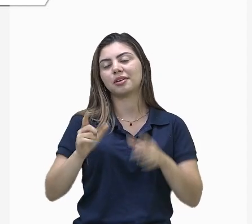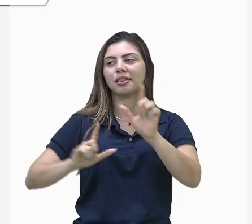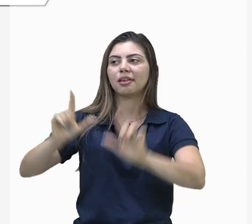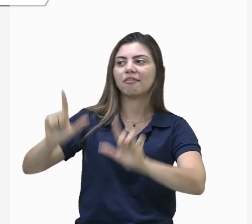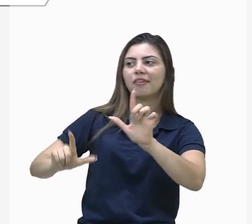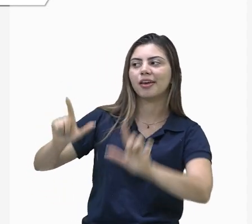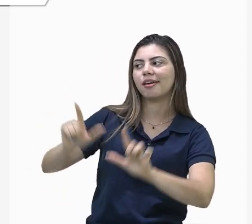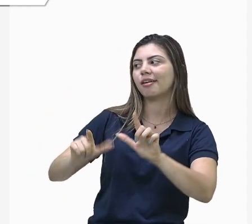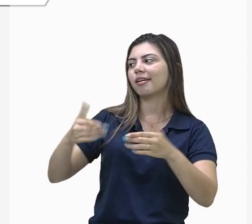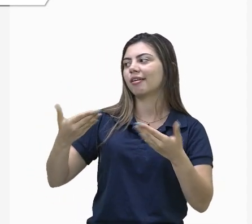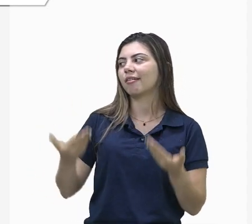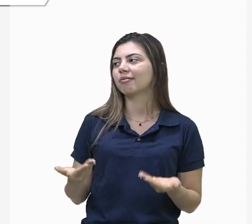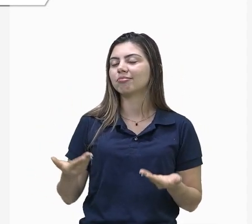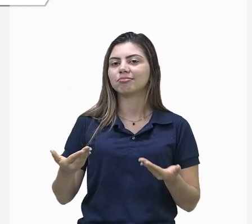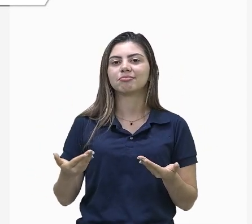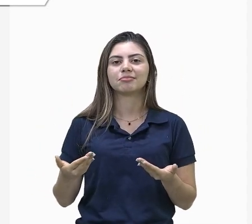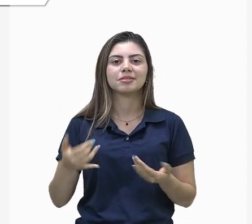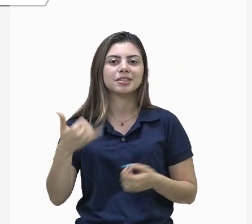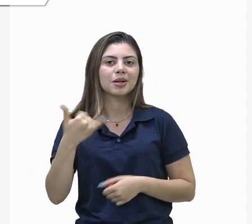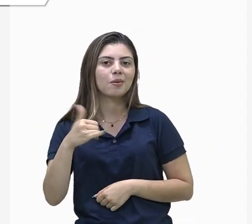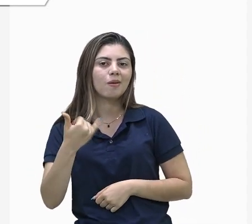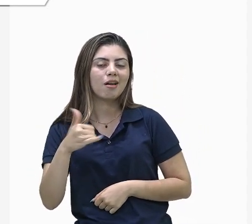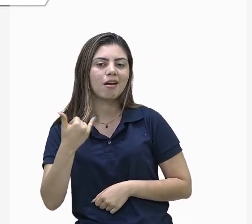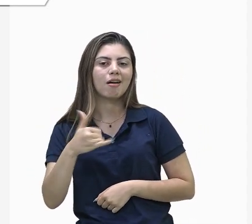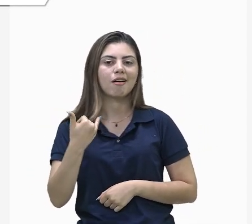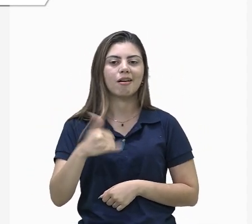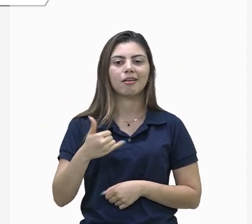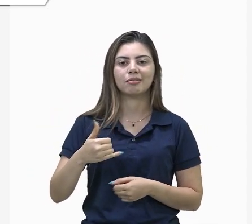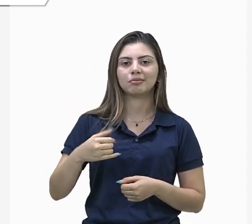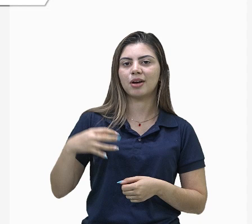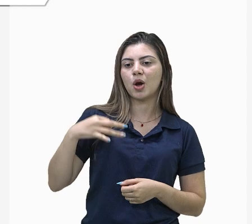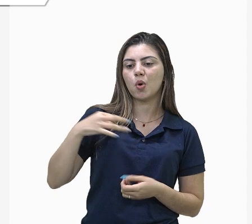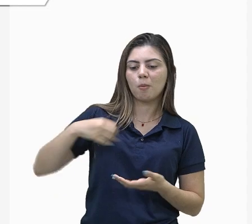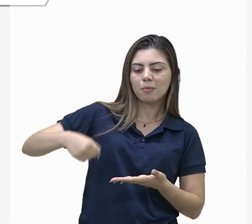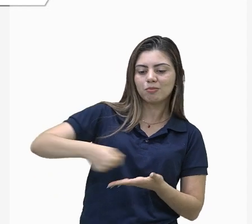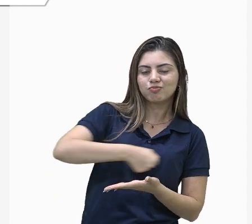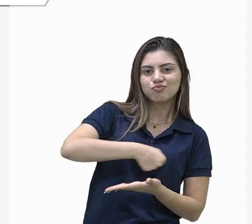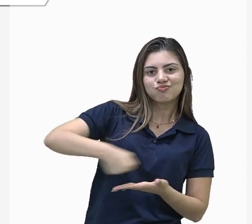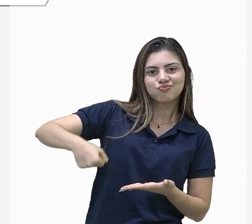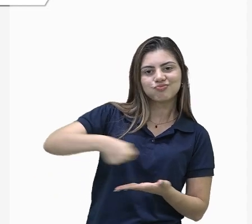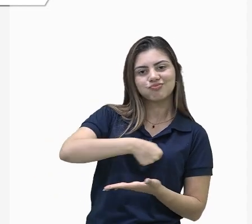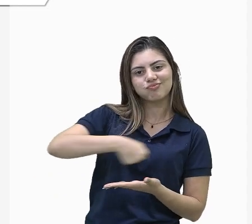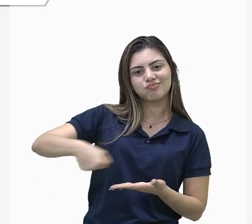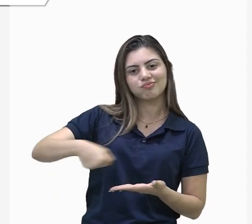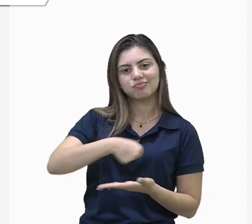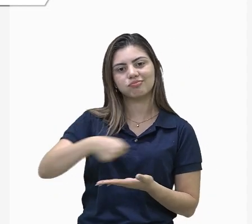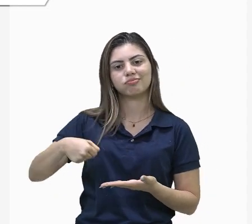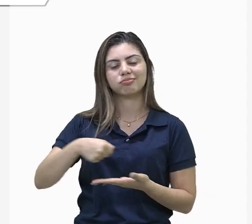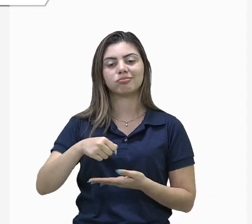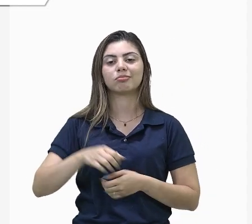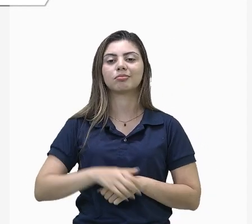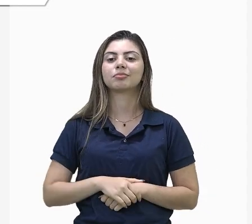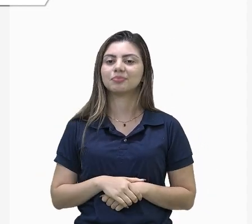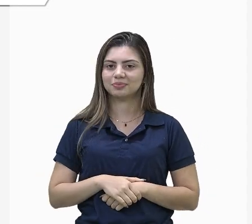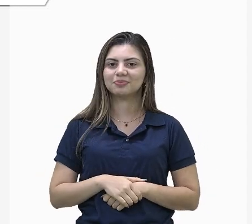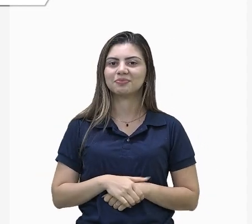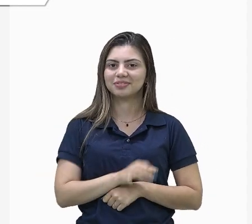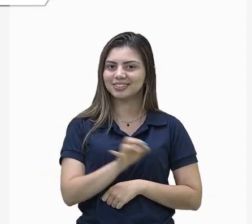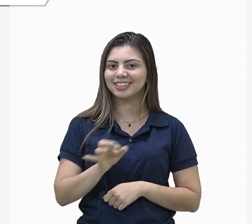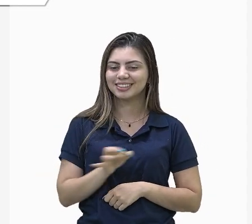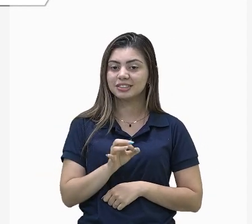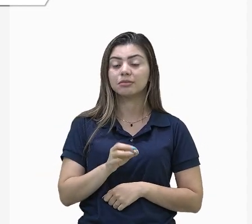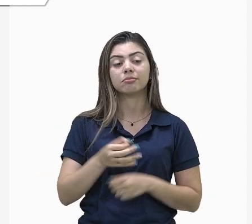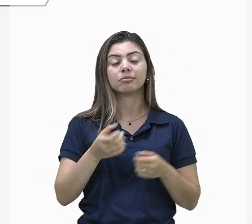TV, tem o celular, tem o ferro elétrico, temos aí também